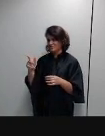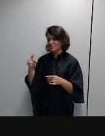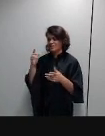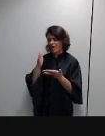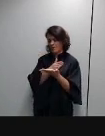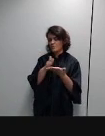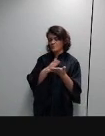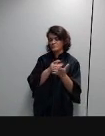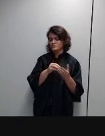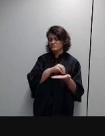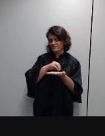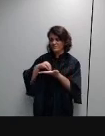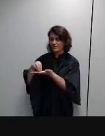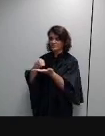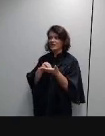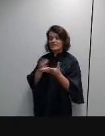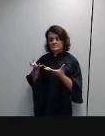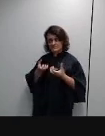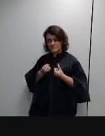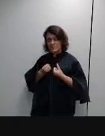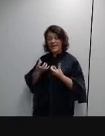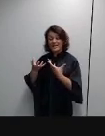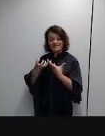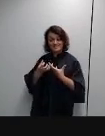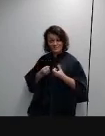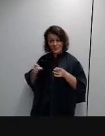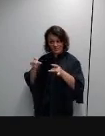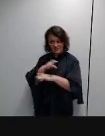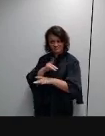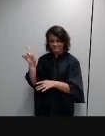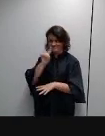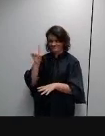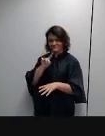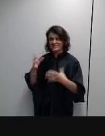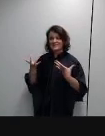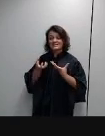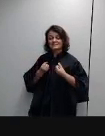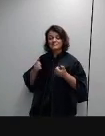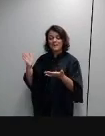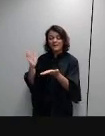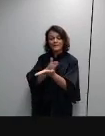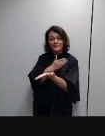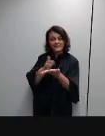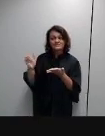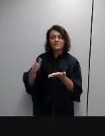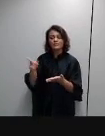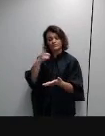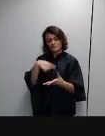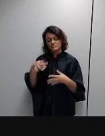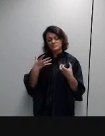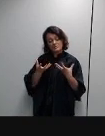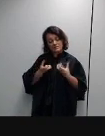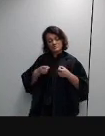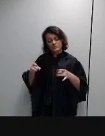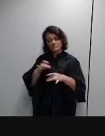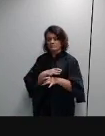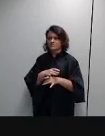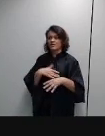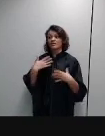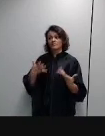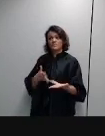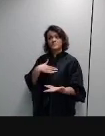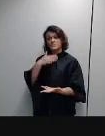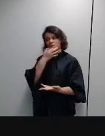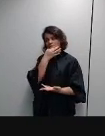mas acolheu parcialmente e a parte quer então reconhecimento total na minha visão para se